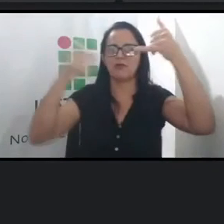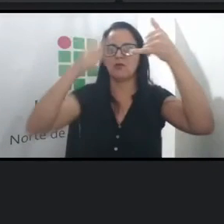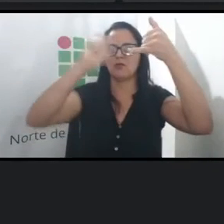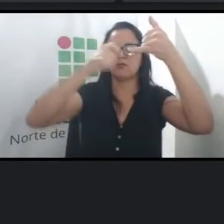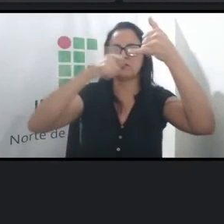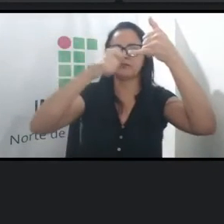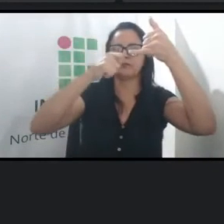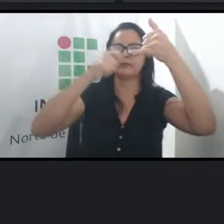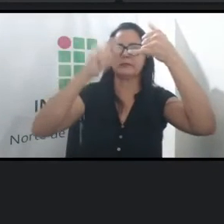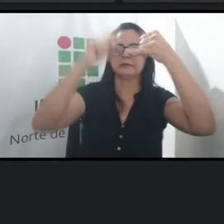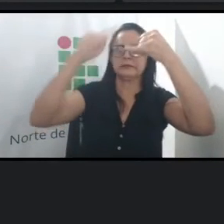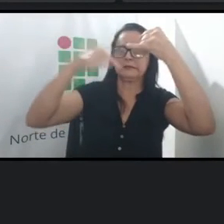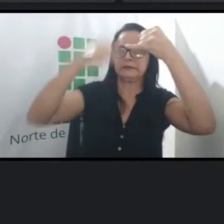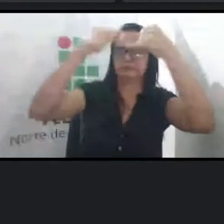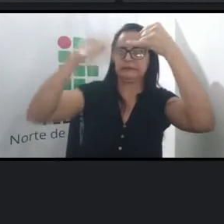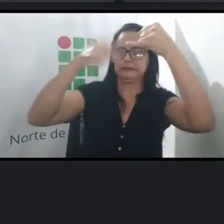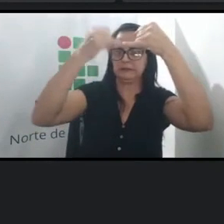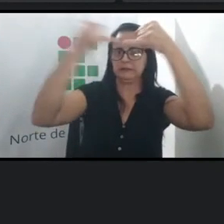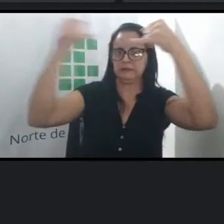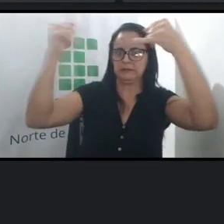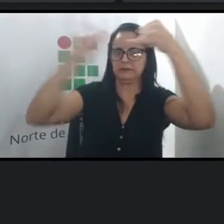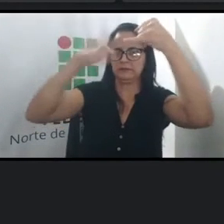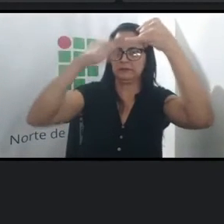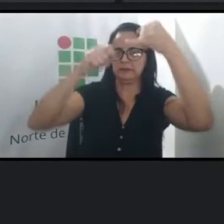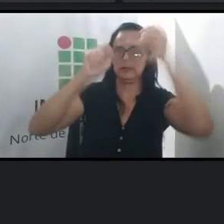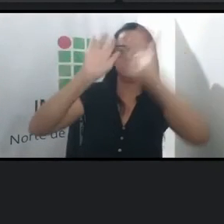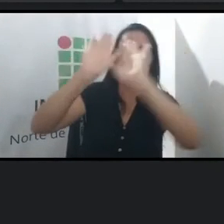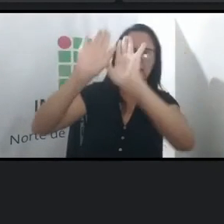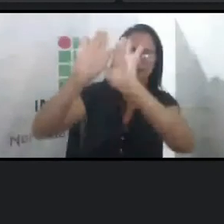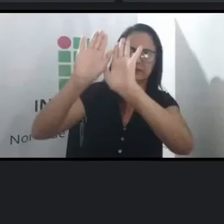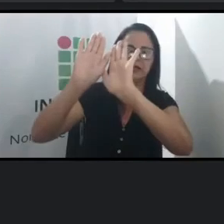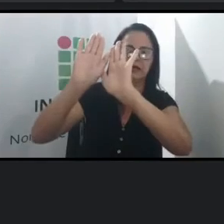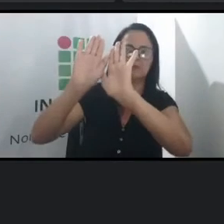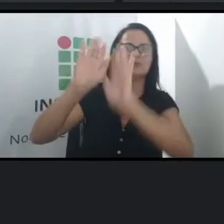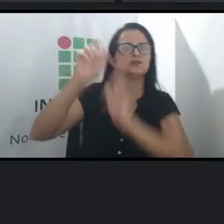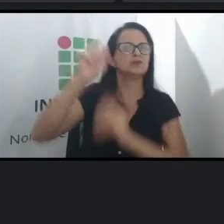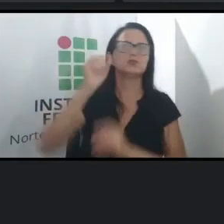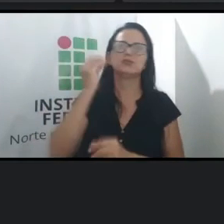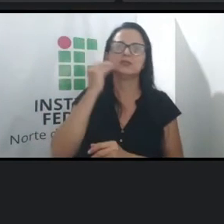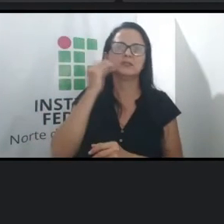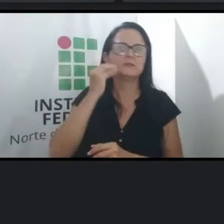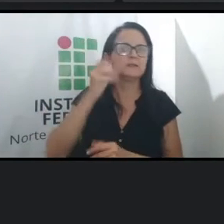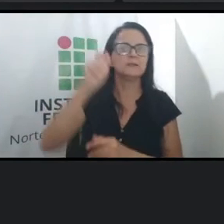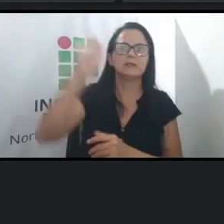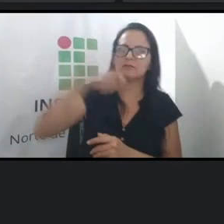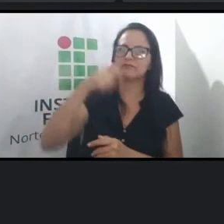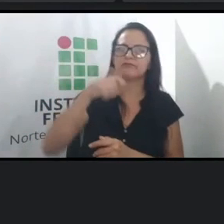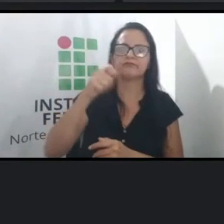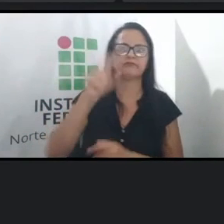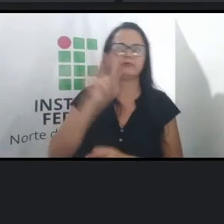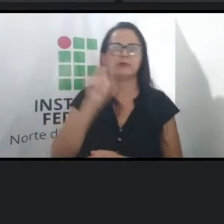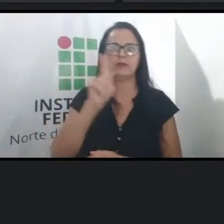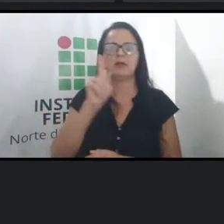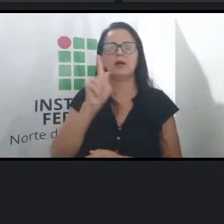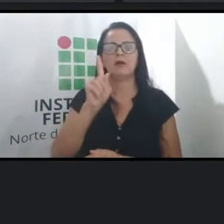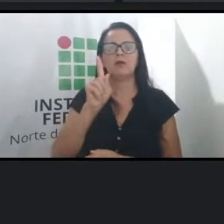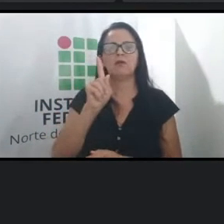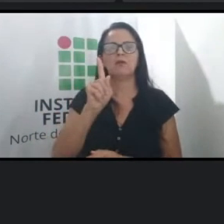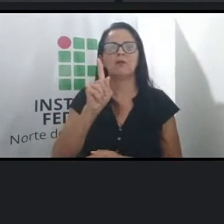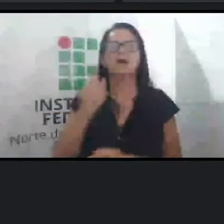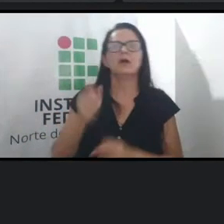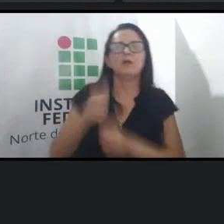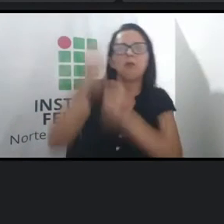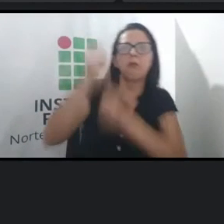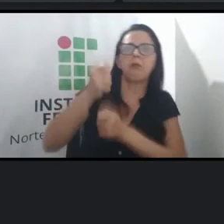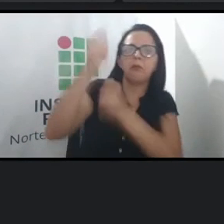retirar. Deixa lá. Jamais utilizar bambu ou vergalhão. Bambu, lembrando que ele tem o quê? Grande quantidade de umidade nele. E ele é condutor